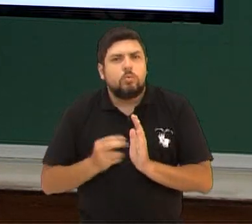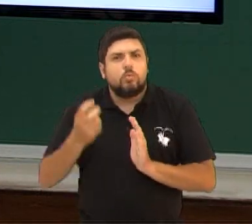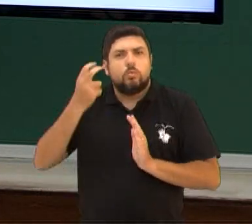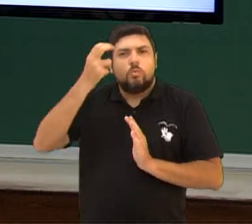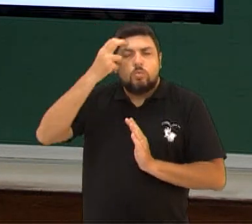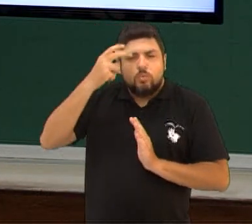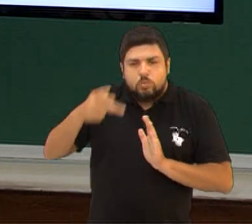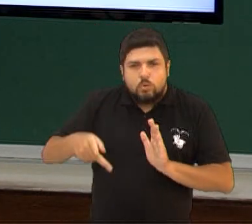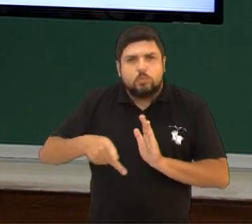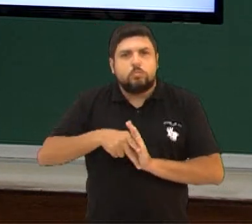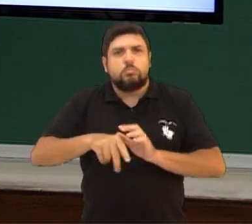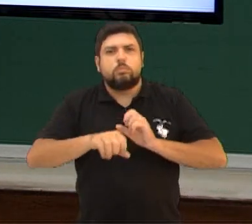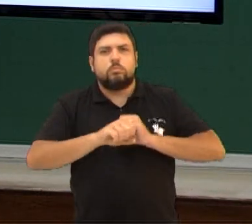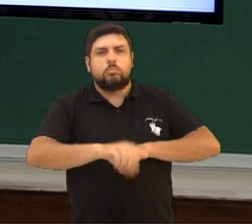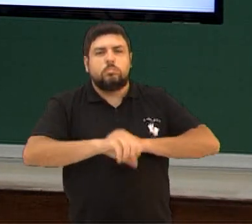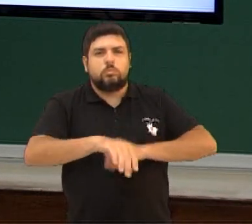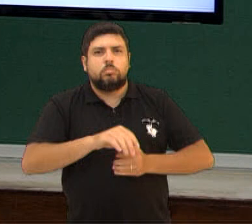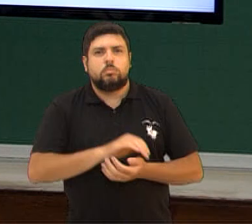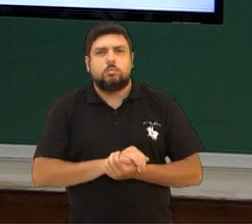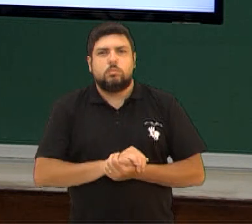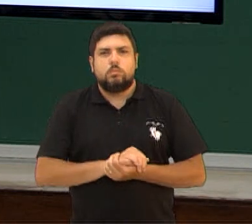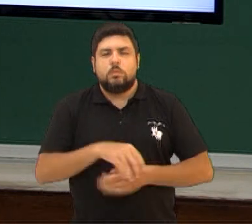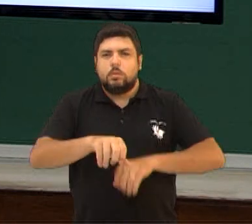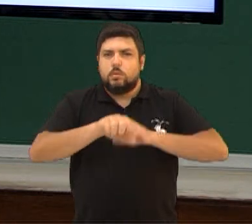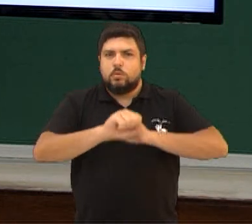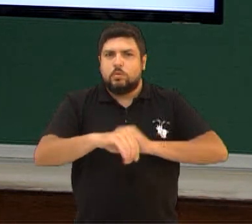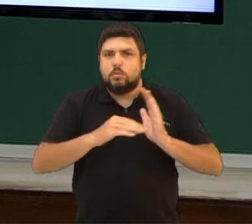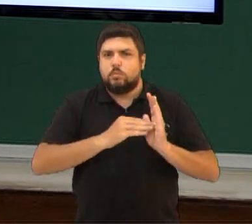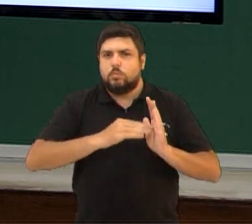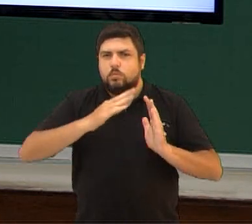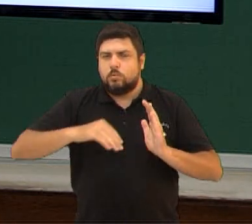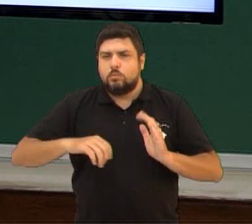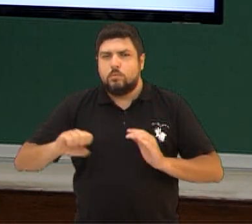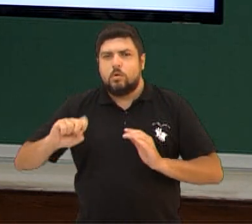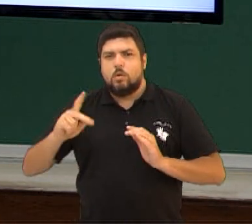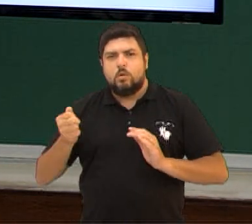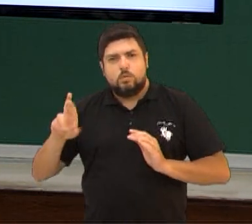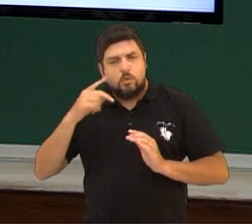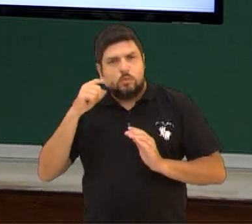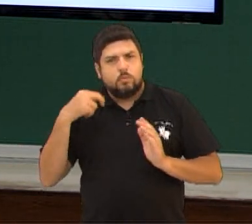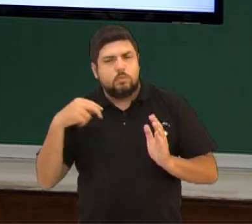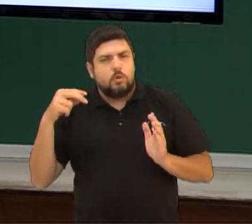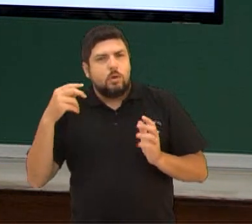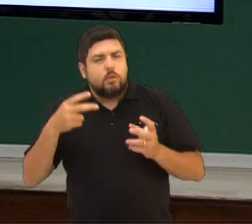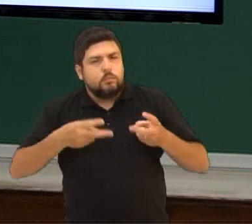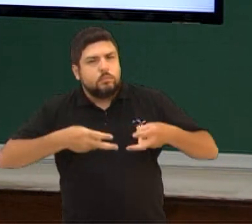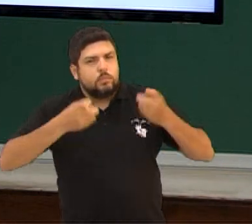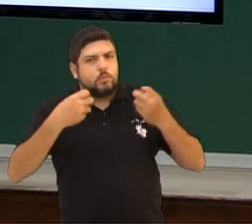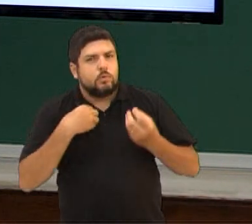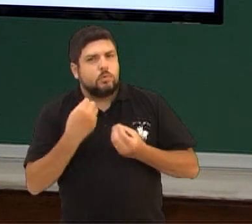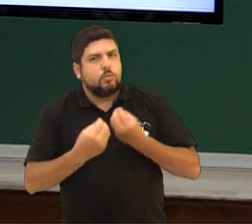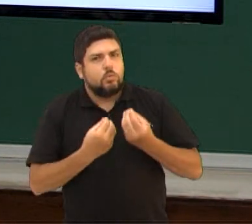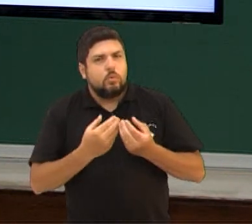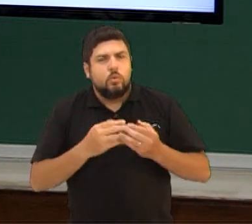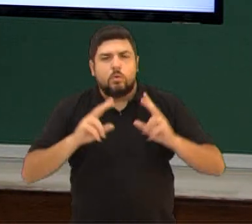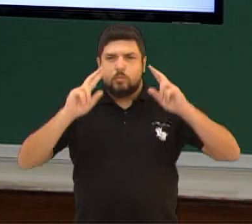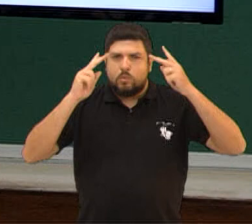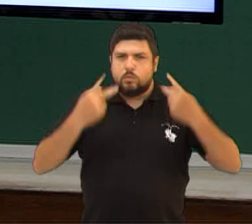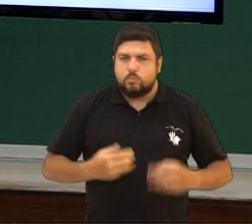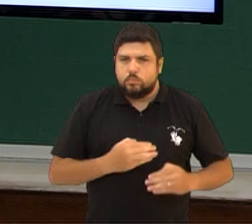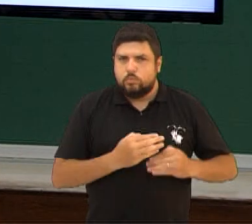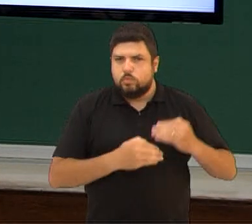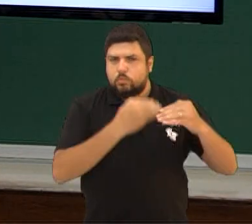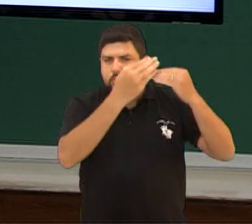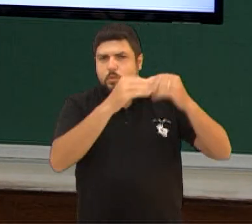educação. E é essa educação da arte, essa educação estética, que o Schiller vê como saída para o desenvolvimento da humanidade, para uma sociedade